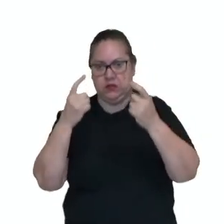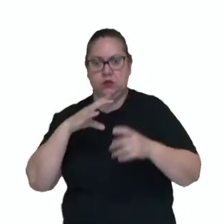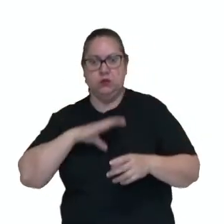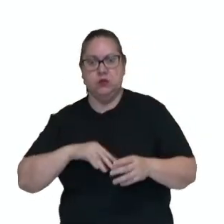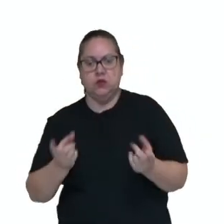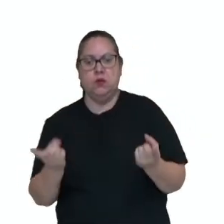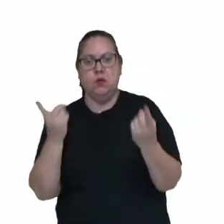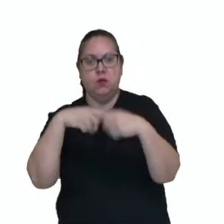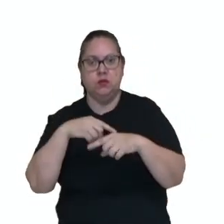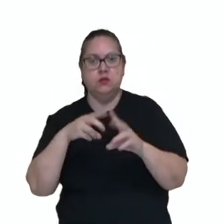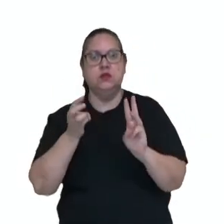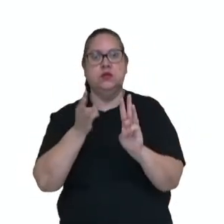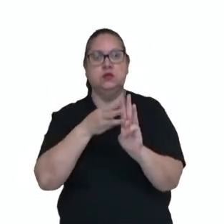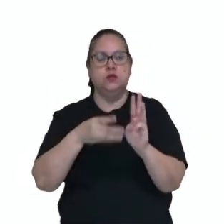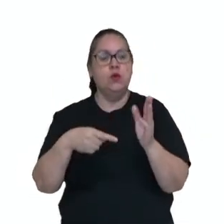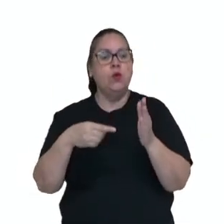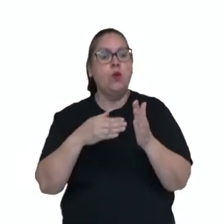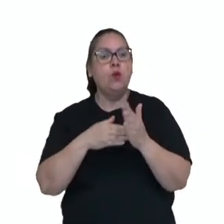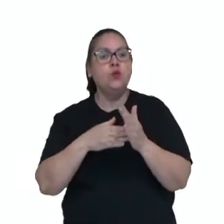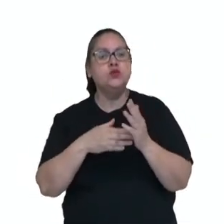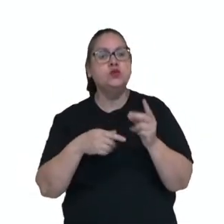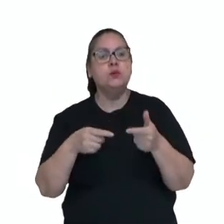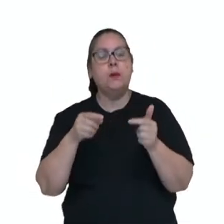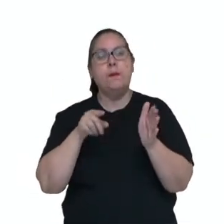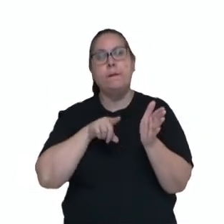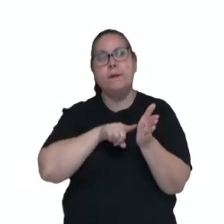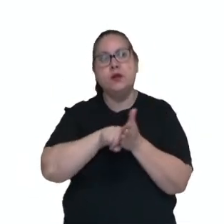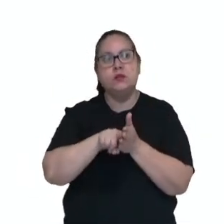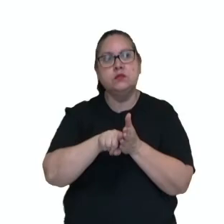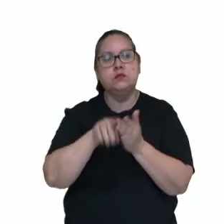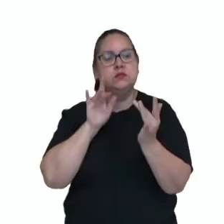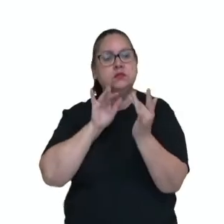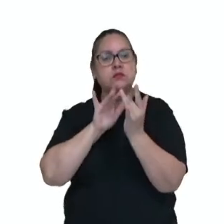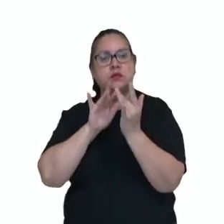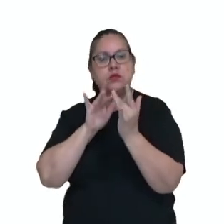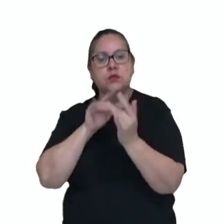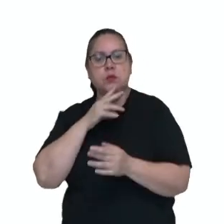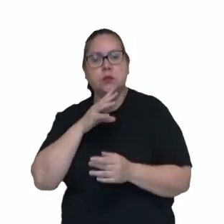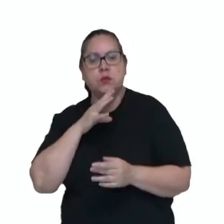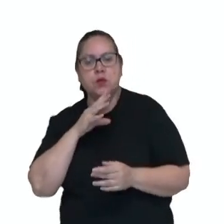eles. Última perguntinha. Após o primeiro contato e reconhecimento,